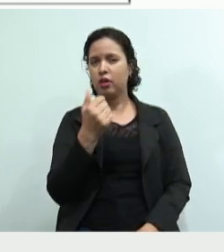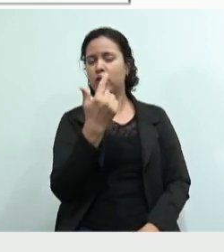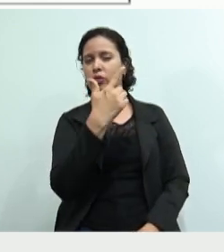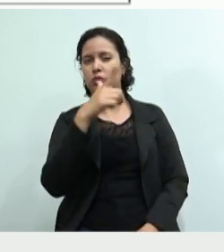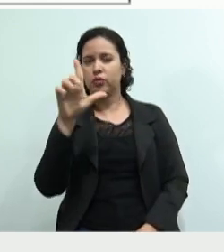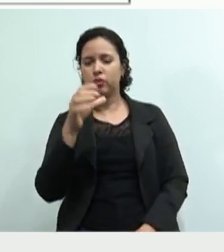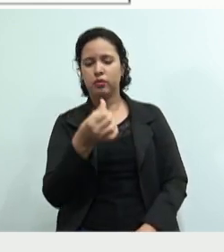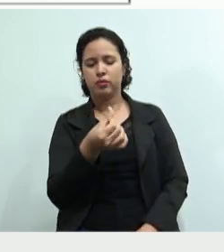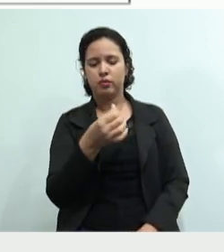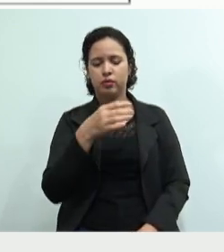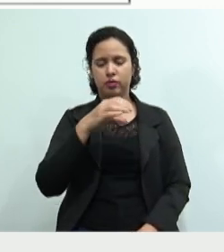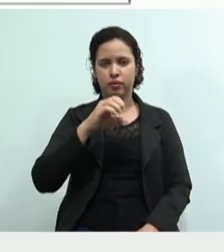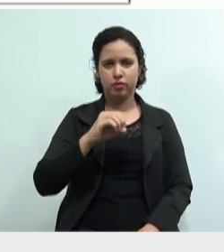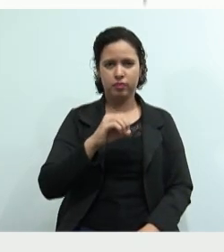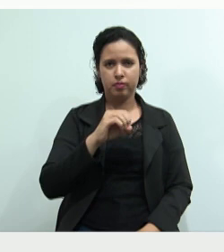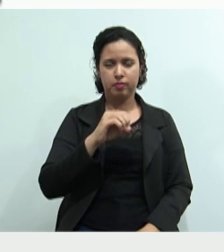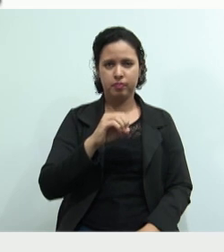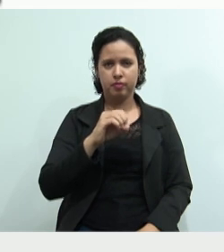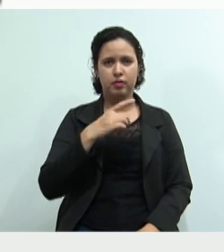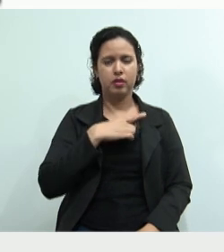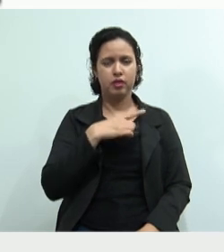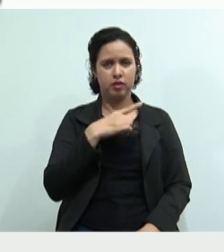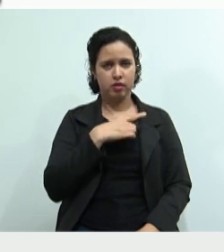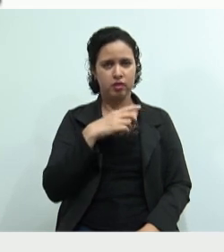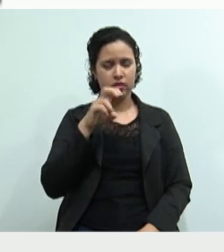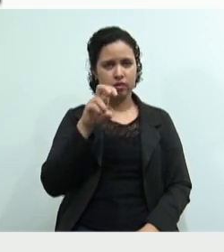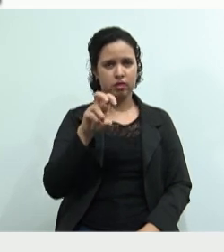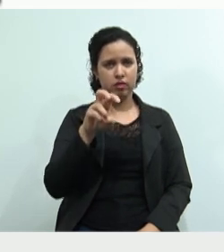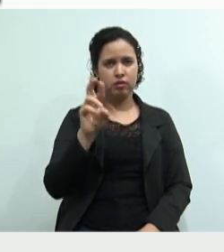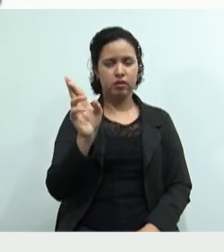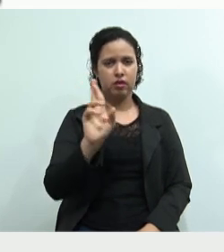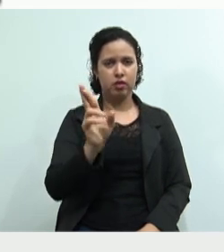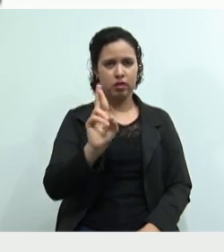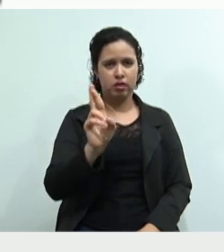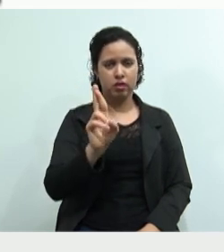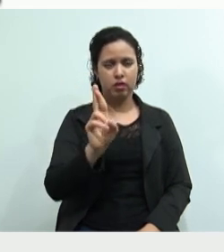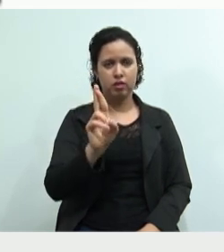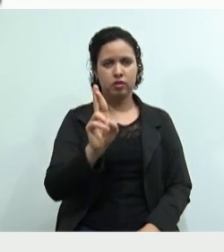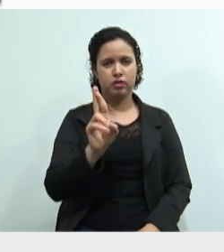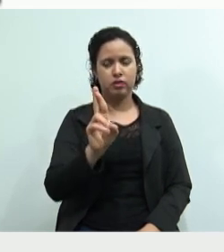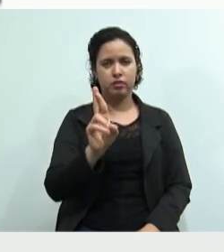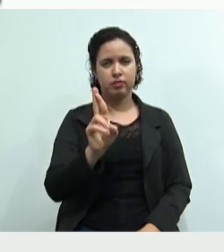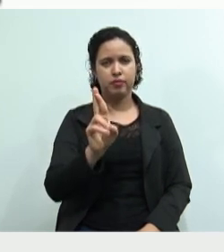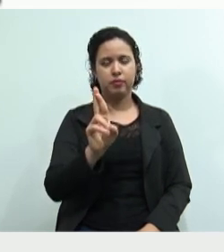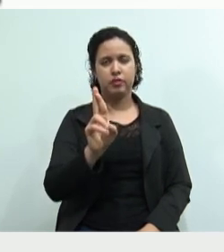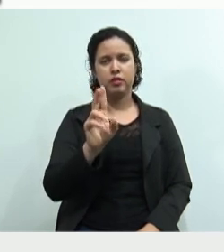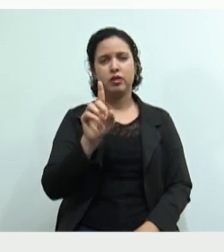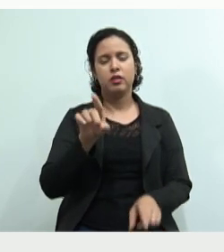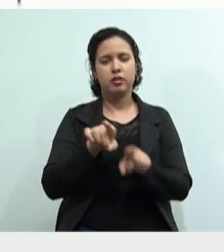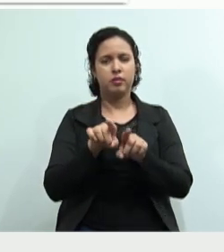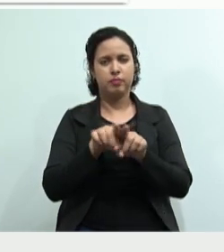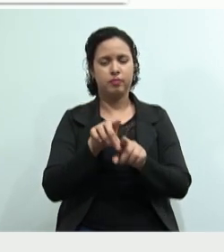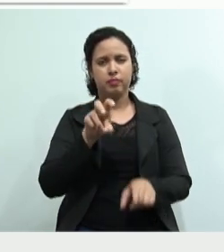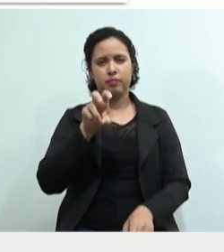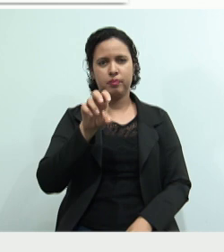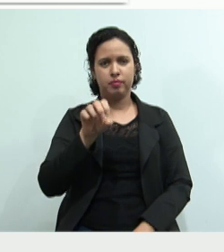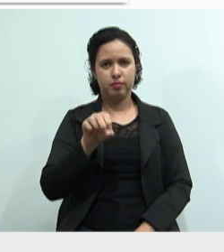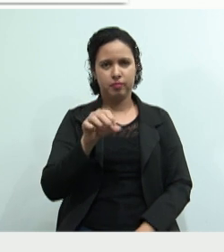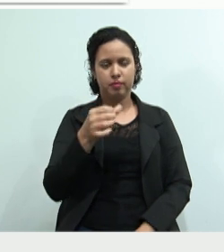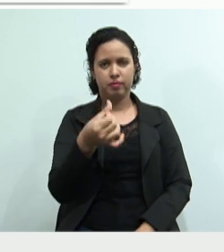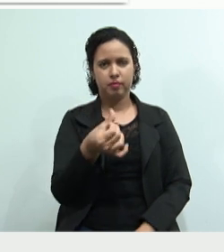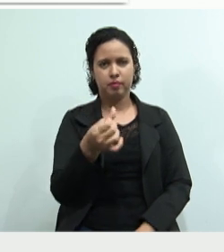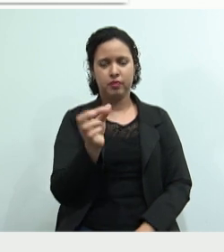você vender, 10 delas terão o custo de R$ 5,00 e 50 de R$ 6,00. O método, em